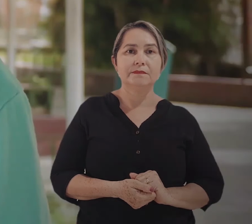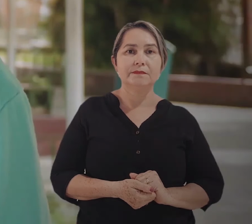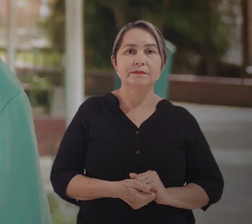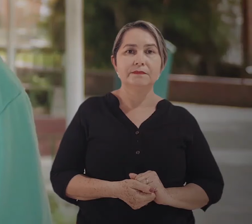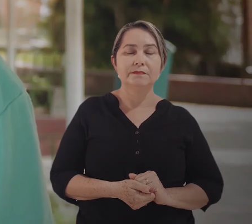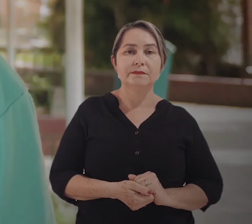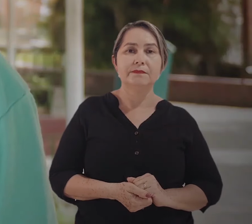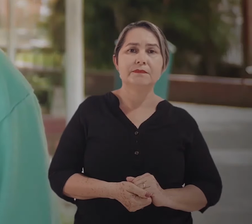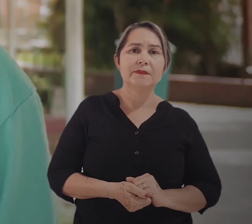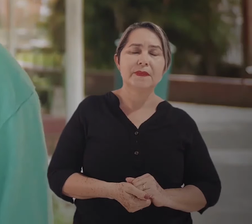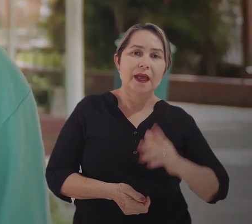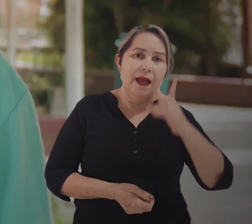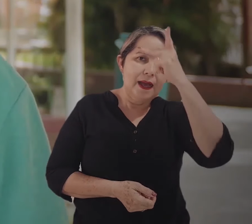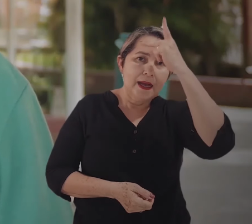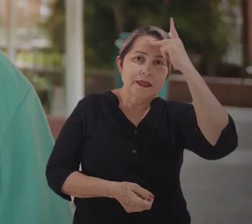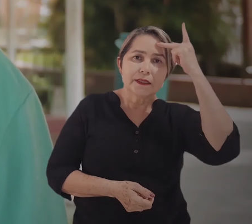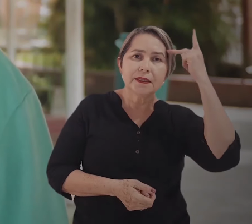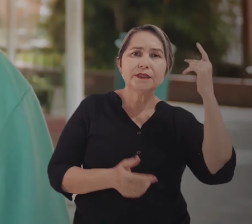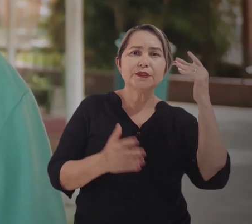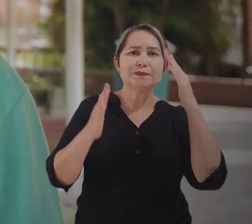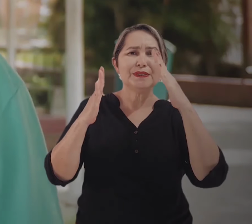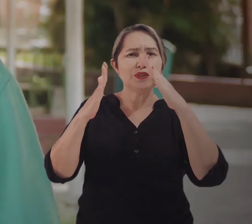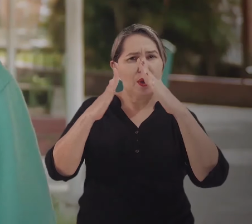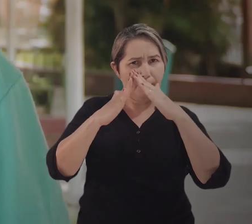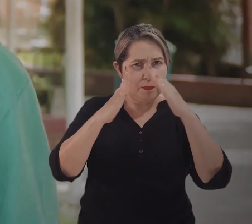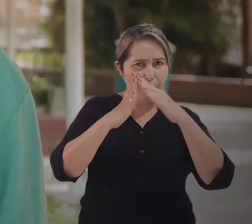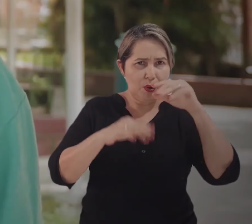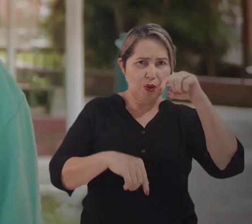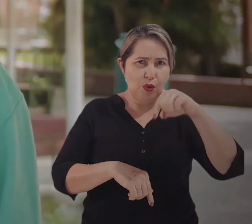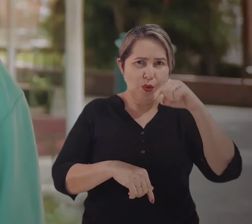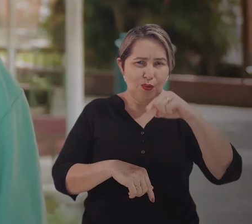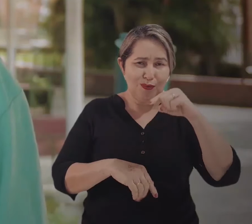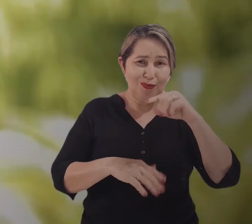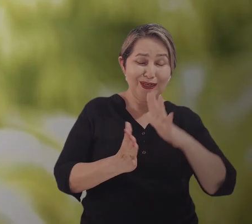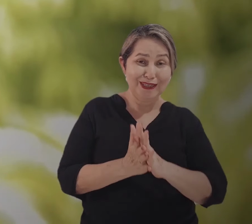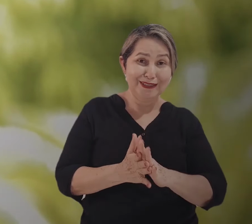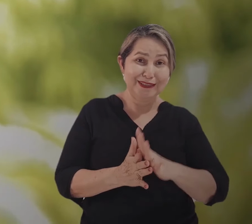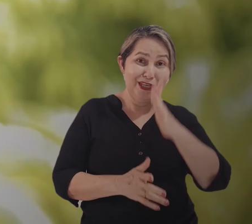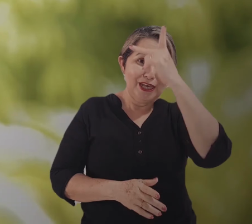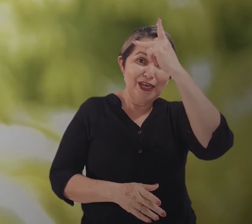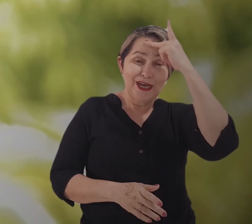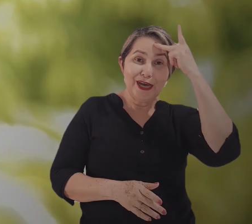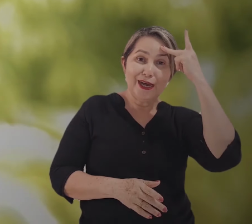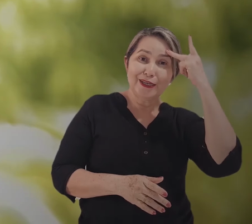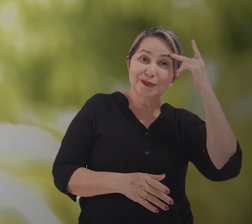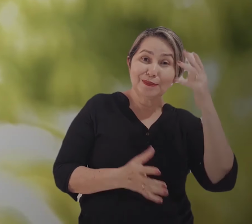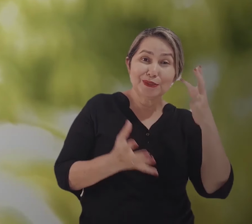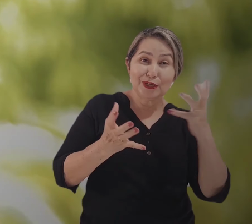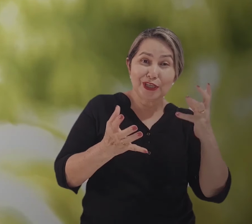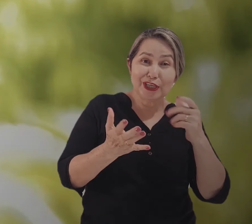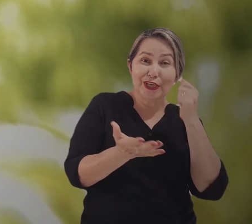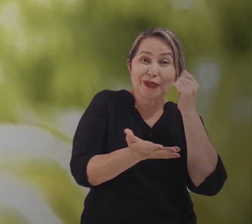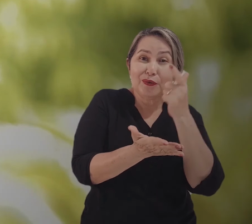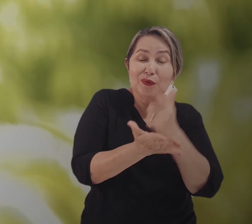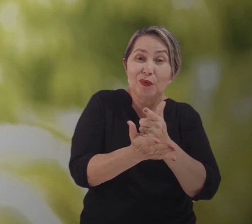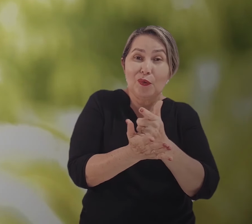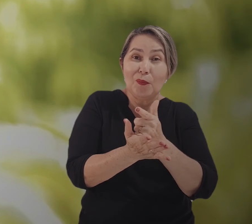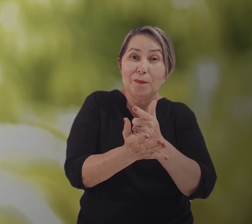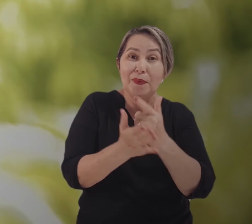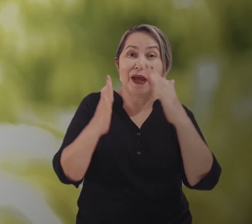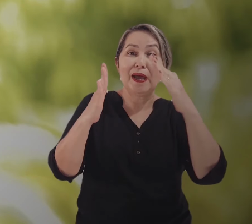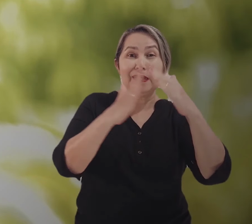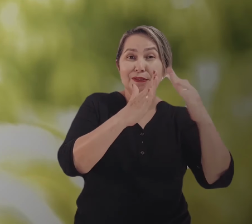Moradores são muito, posso dizer, assediados para que ele possa vender os seus imóveis. Mas ainda está tendo uma resistência,